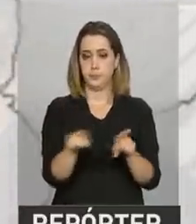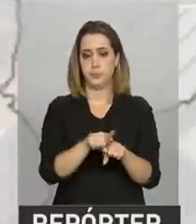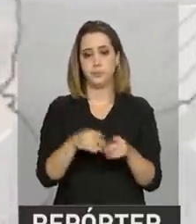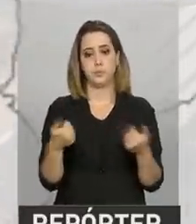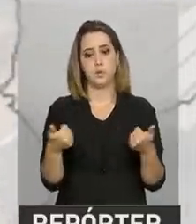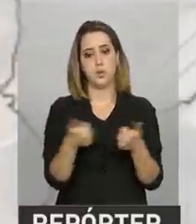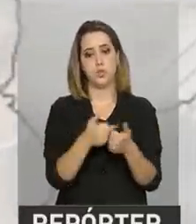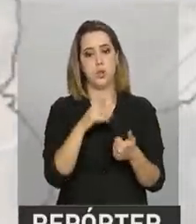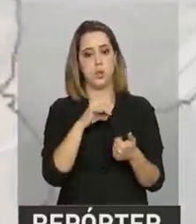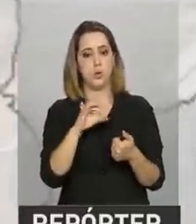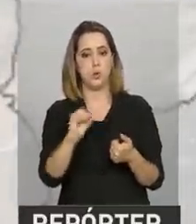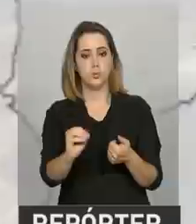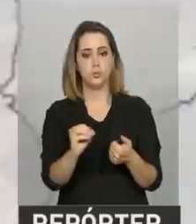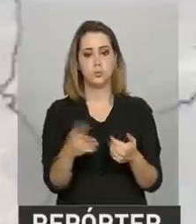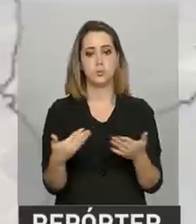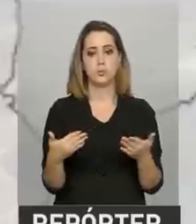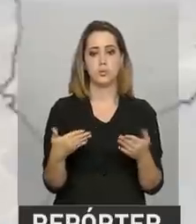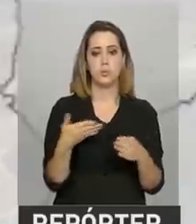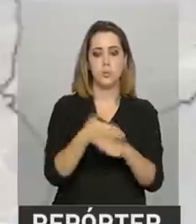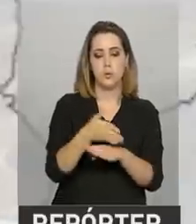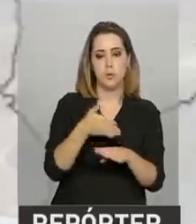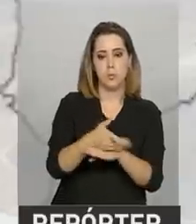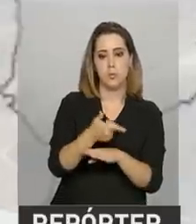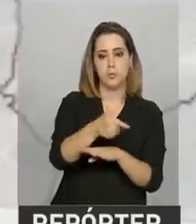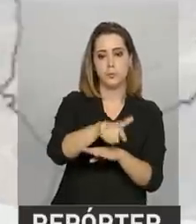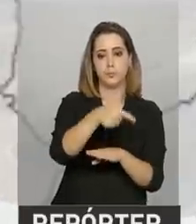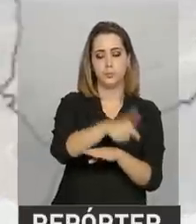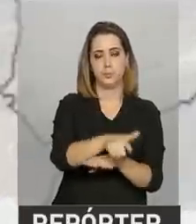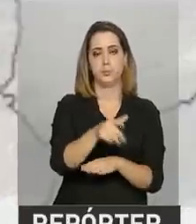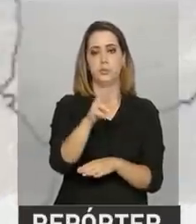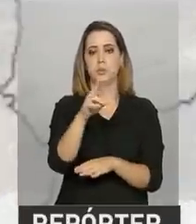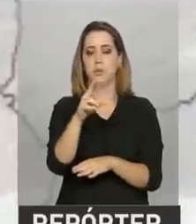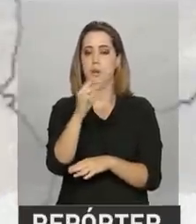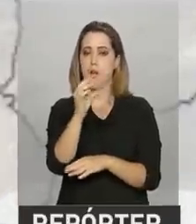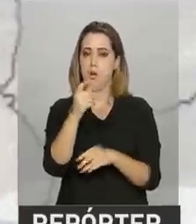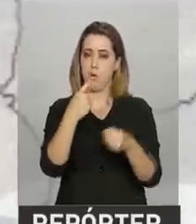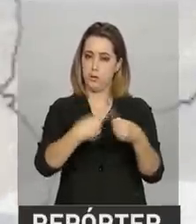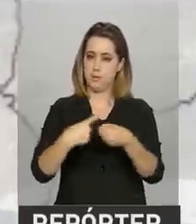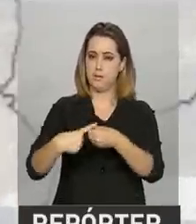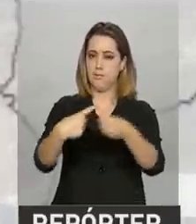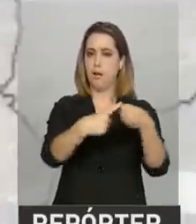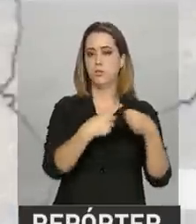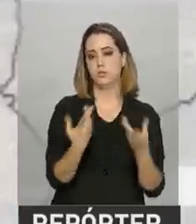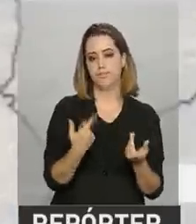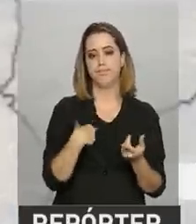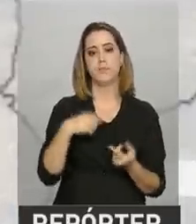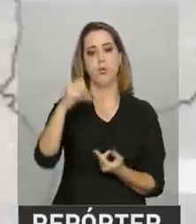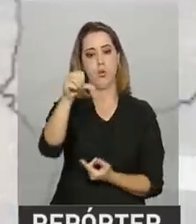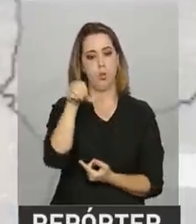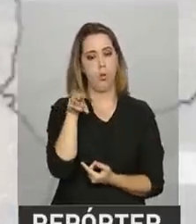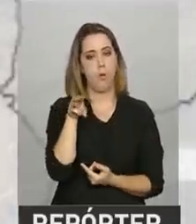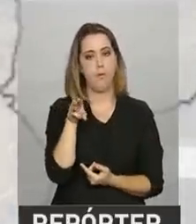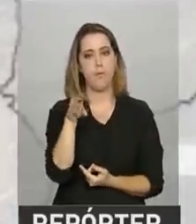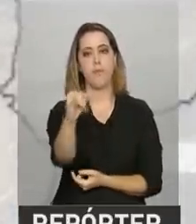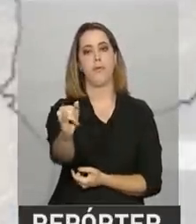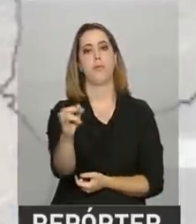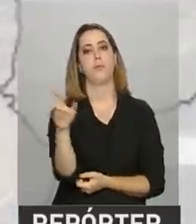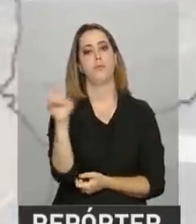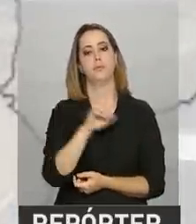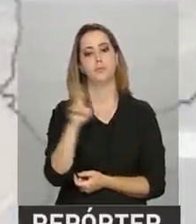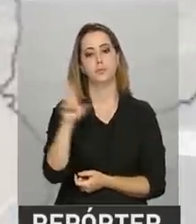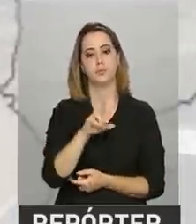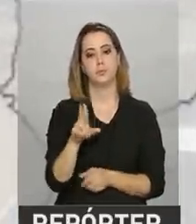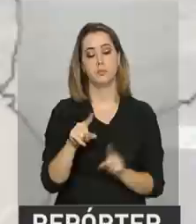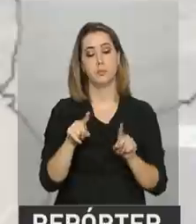Paraíba e seguir para Campina Grande. O custo total da obra está estimado em 9 bilhões e 600 milhões de